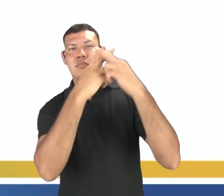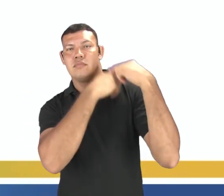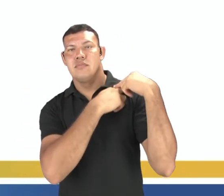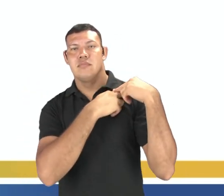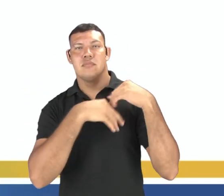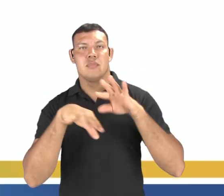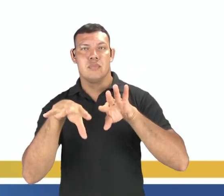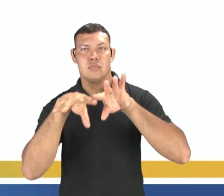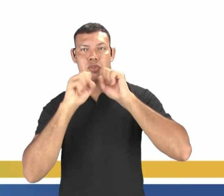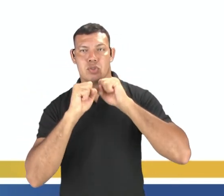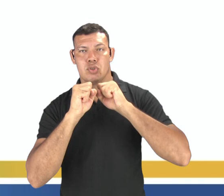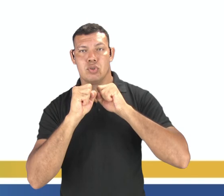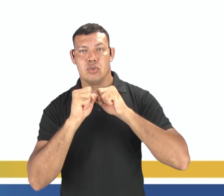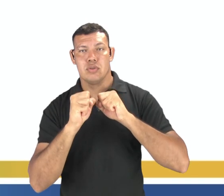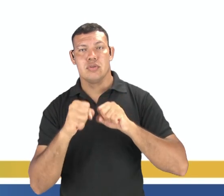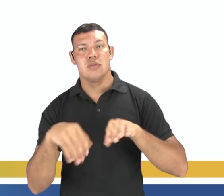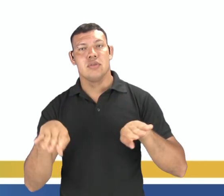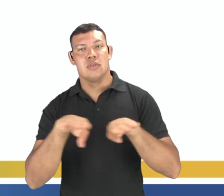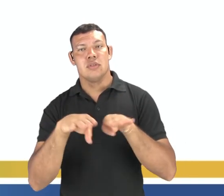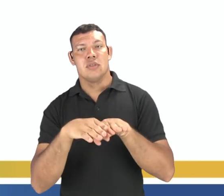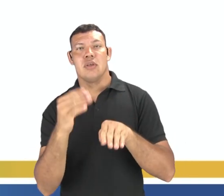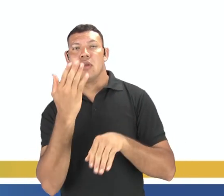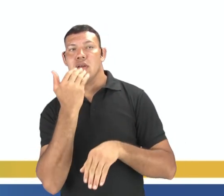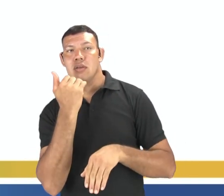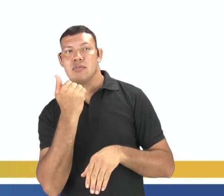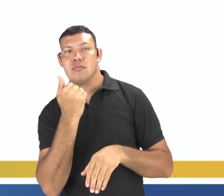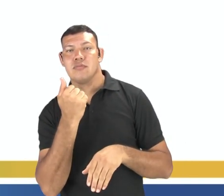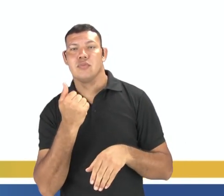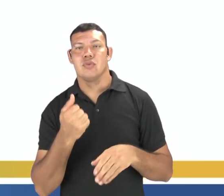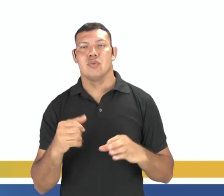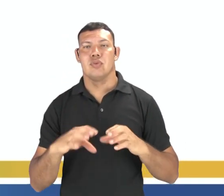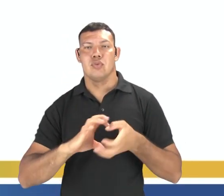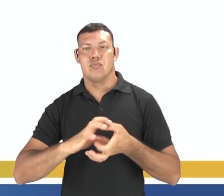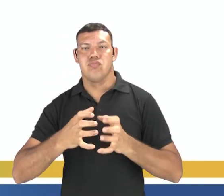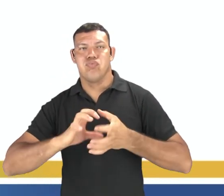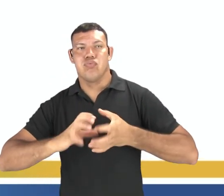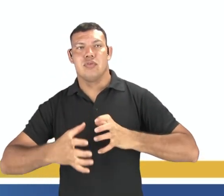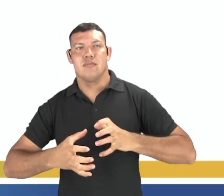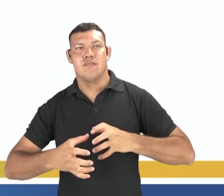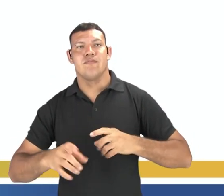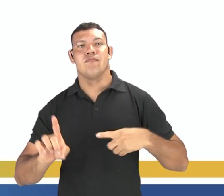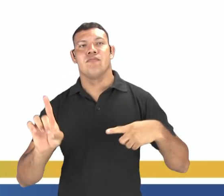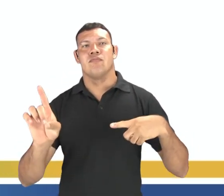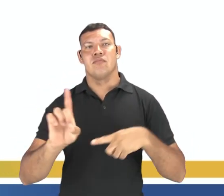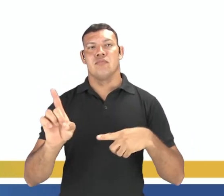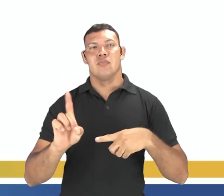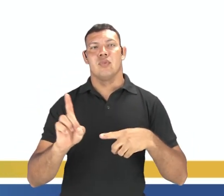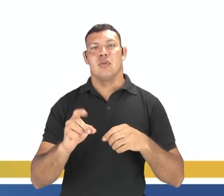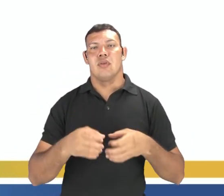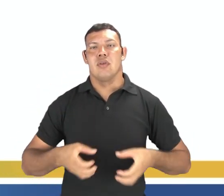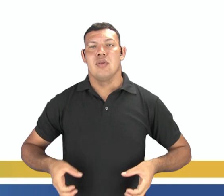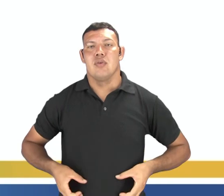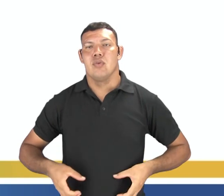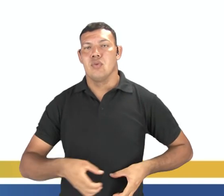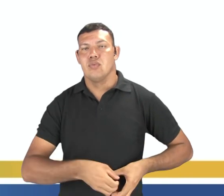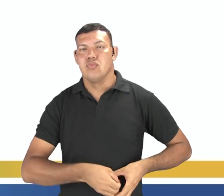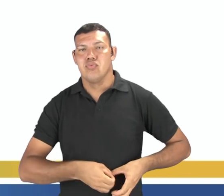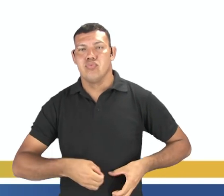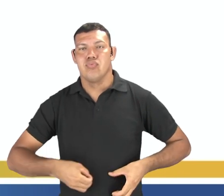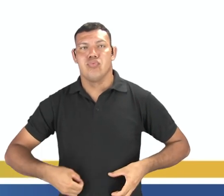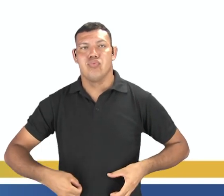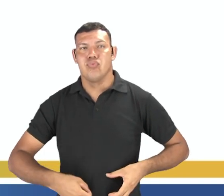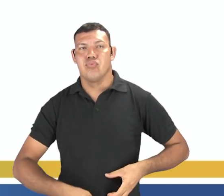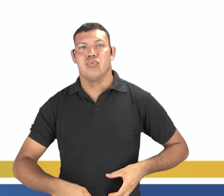a parede do ovário e o ovócito é liberado na trompa de Falópio. E, a ciclagem da célula